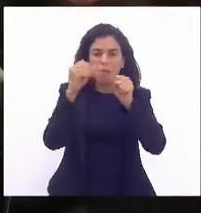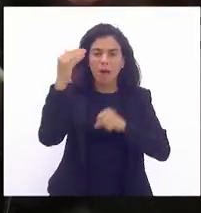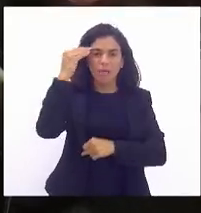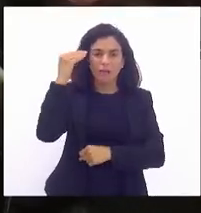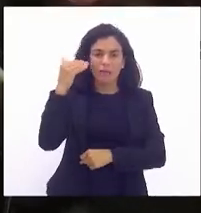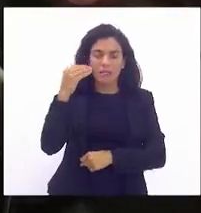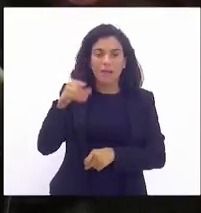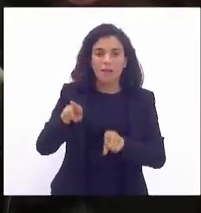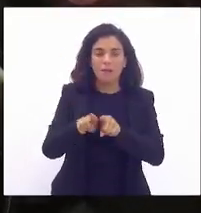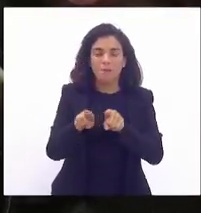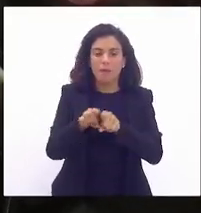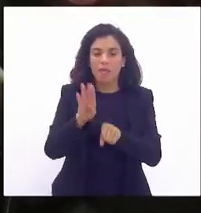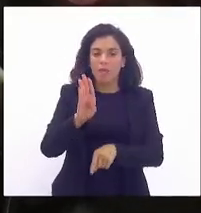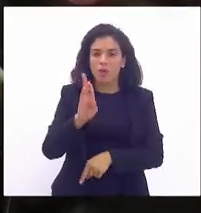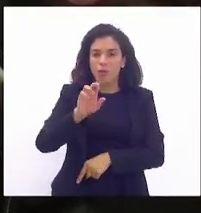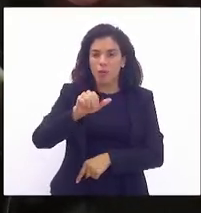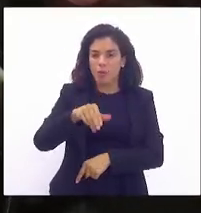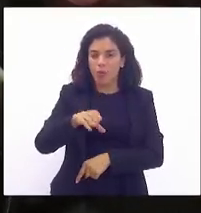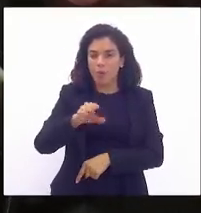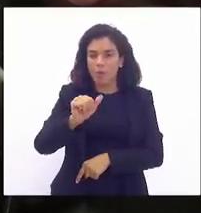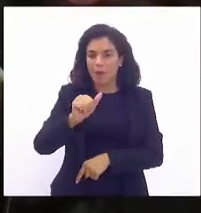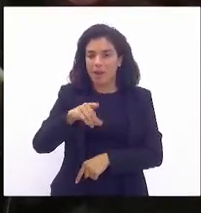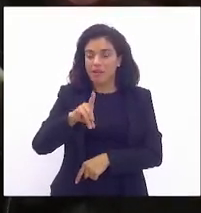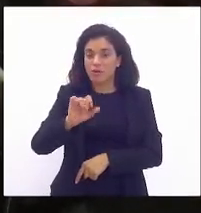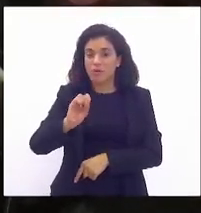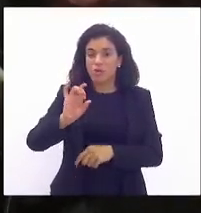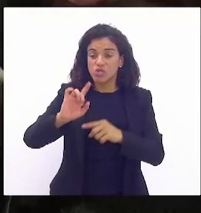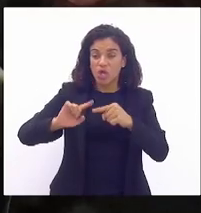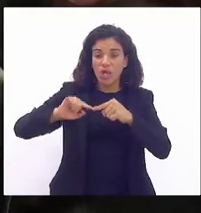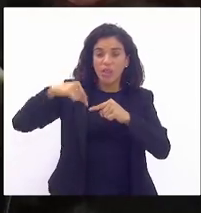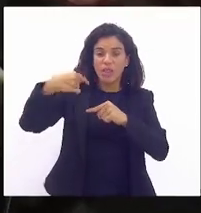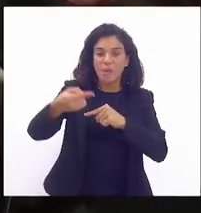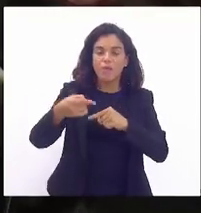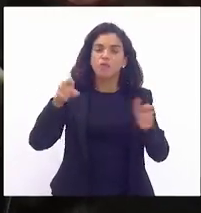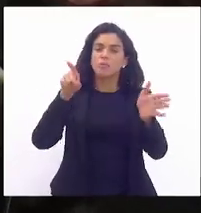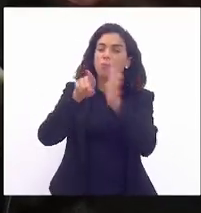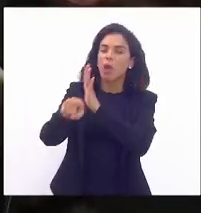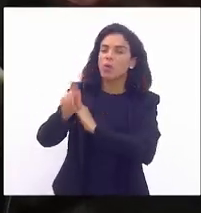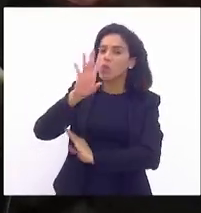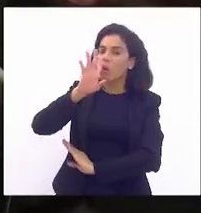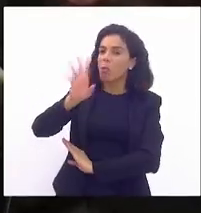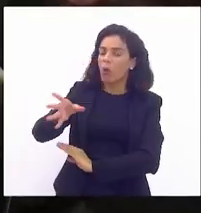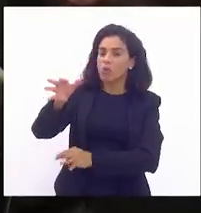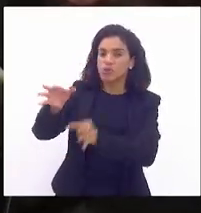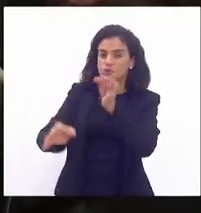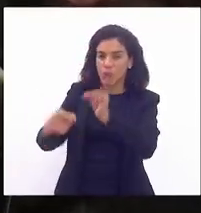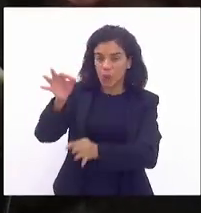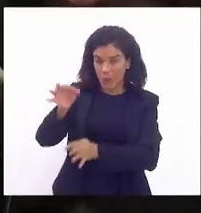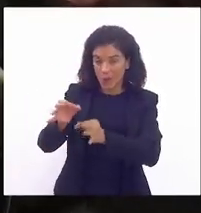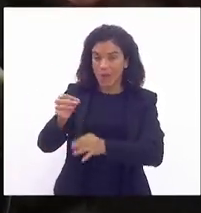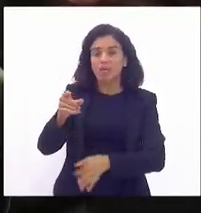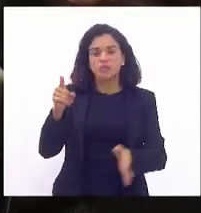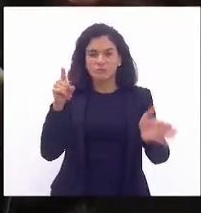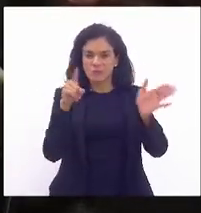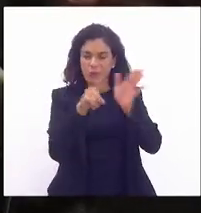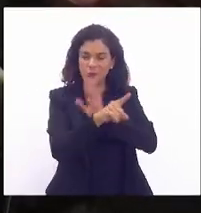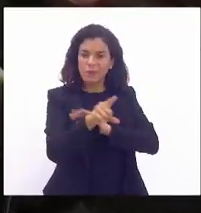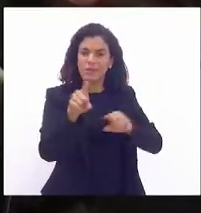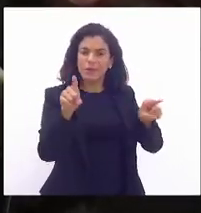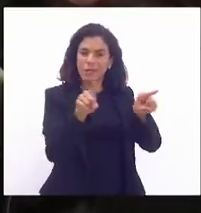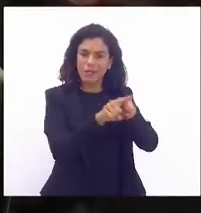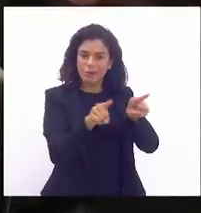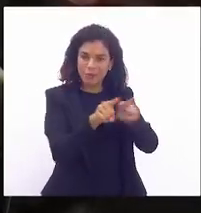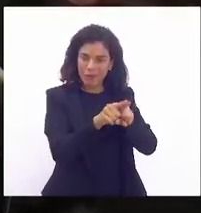só depois foram perguntar quem é que foi o certificador. A gente pergunta também aqui